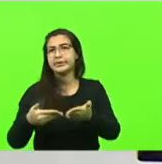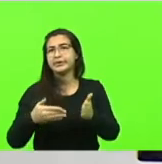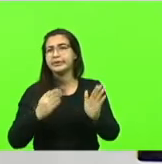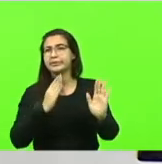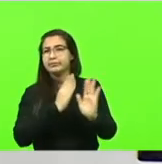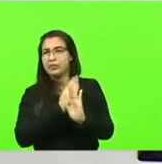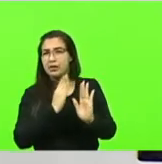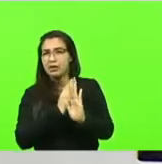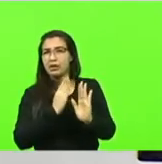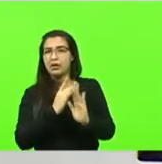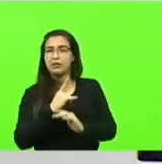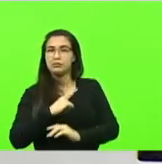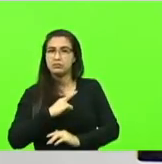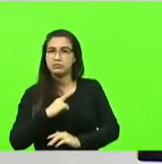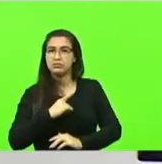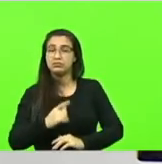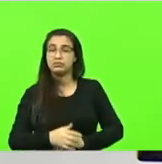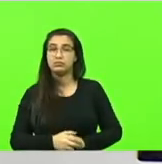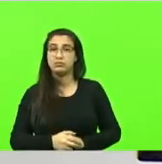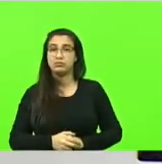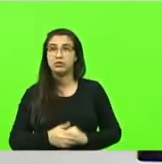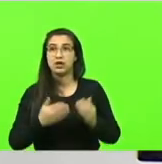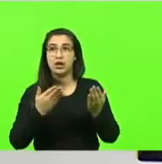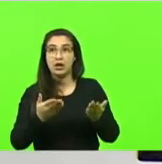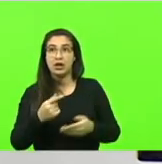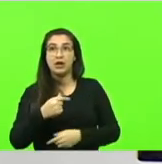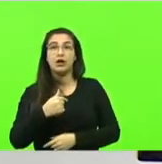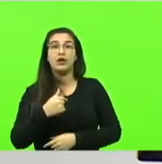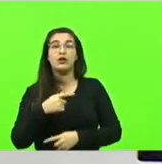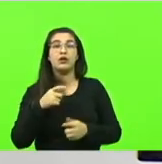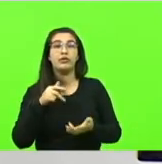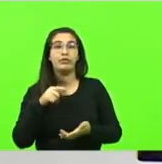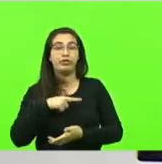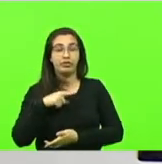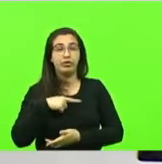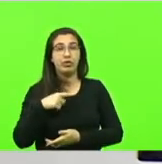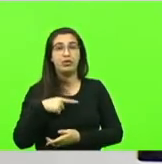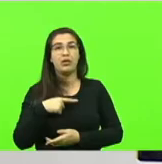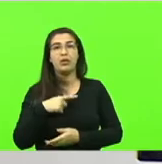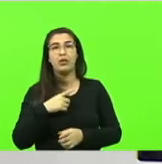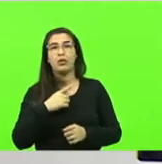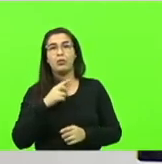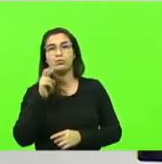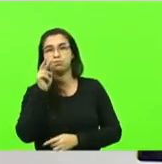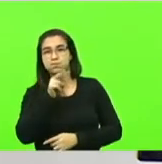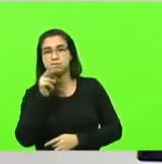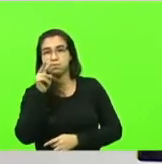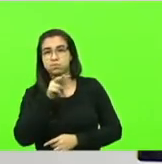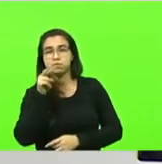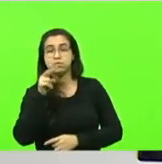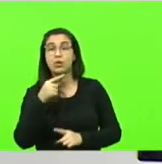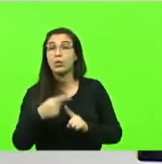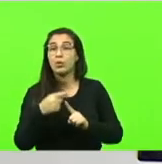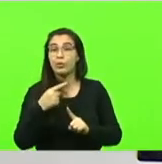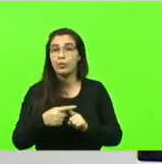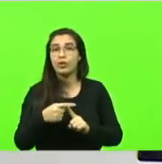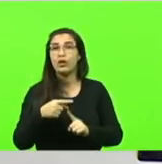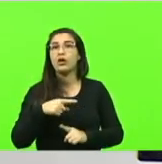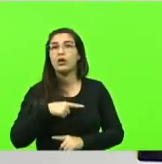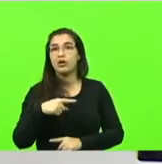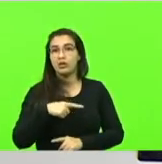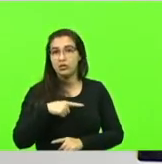investigado. Esse eu vou ficar em cima. Até porque esse tem quebra de